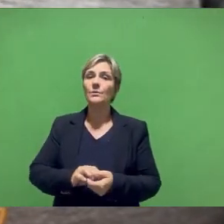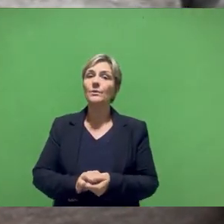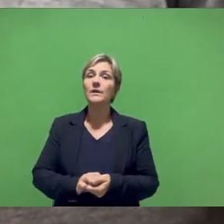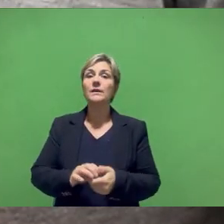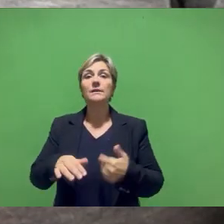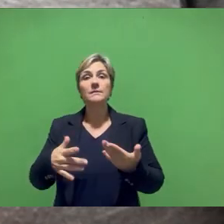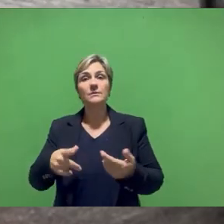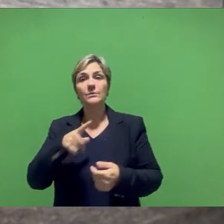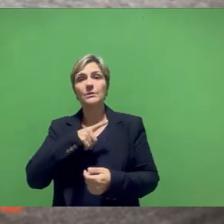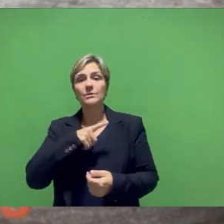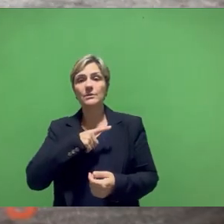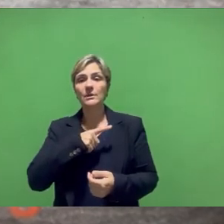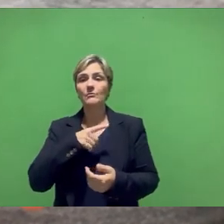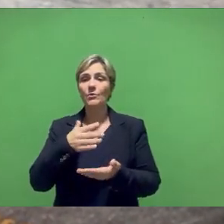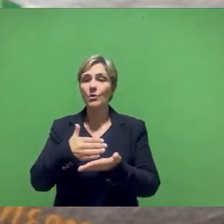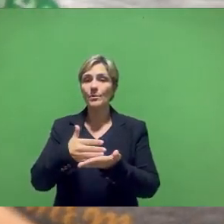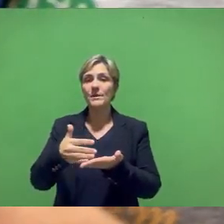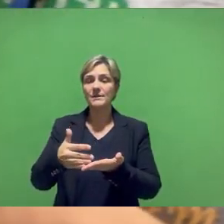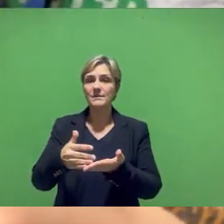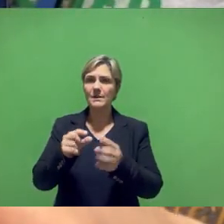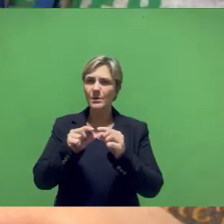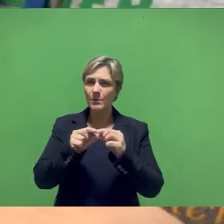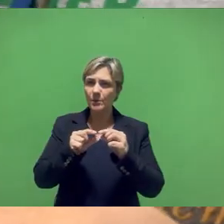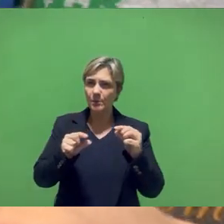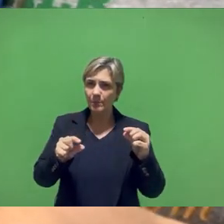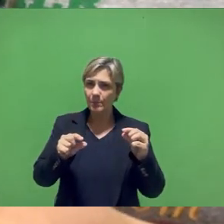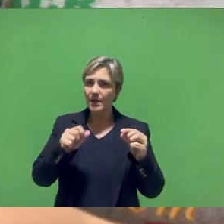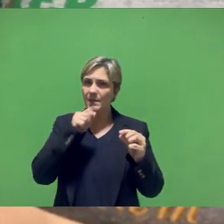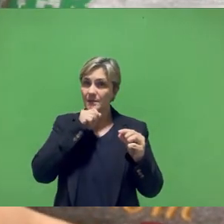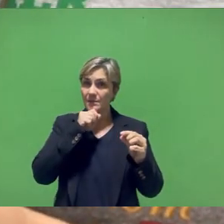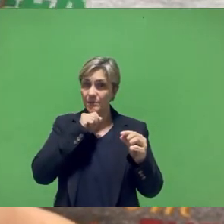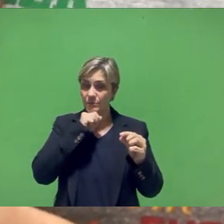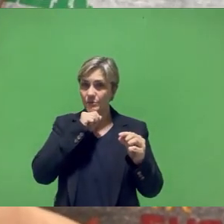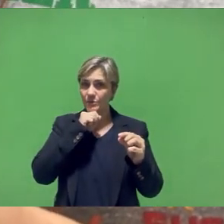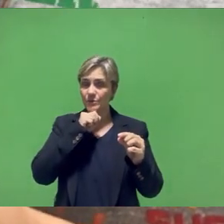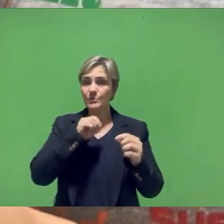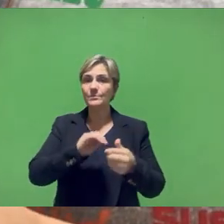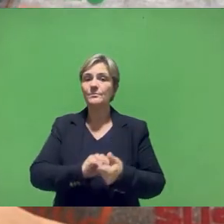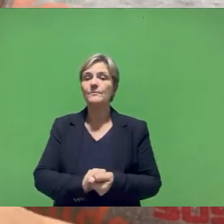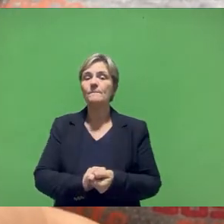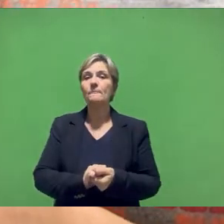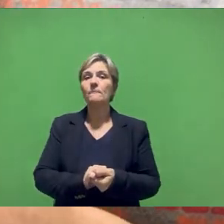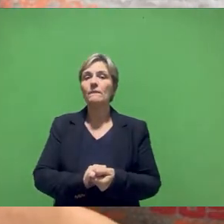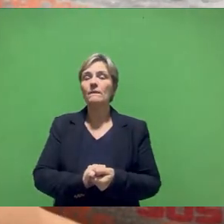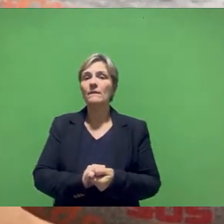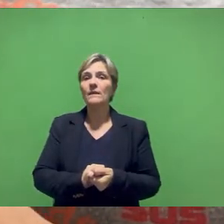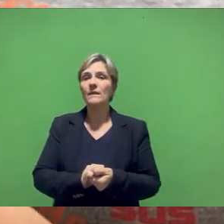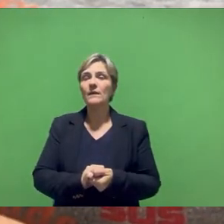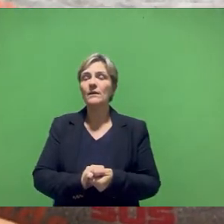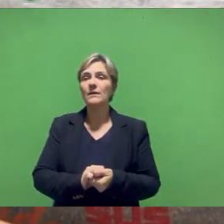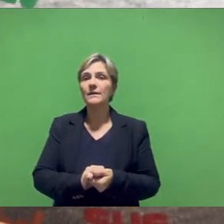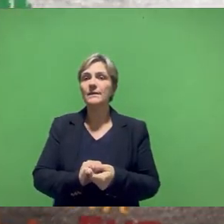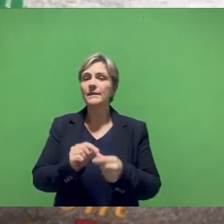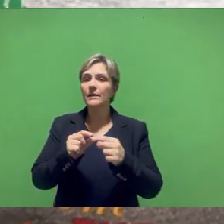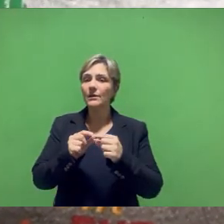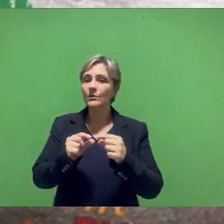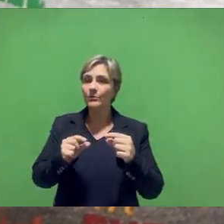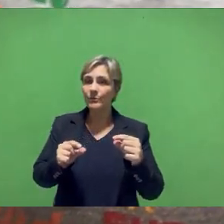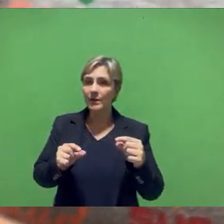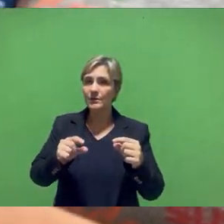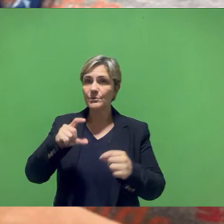Então a gente tem, vou começar aqui pelo mais antigo, né, tradicional, que é o